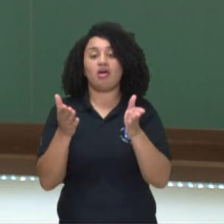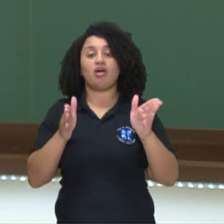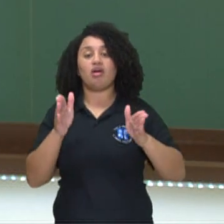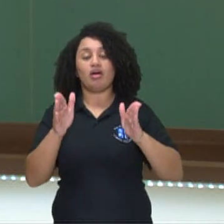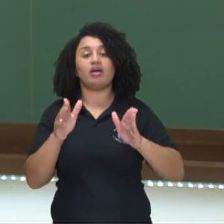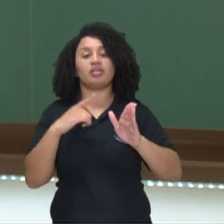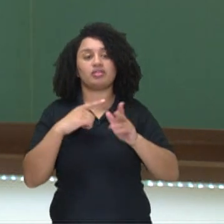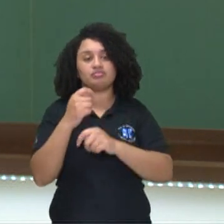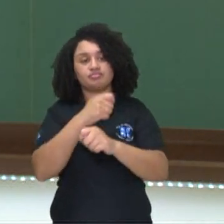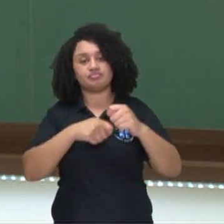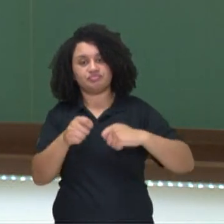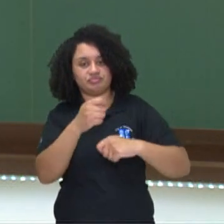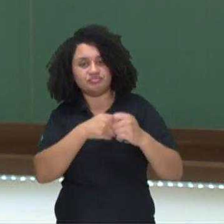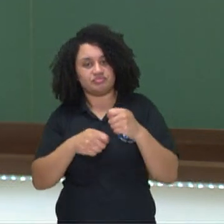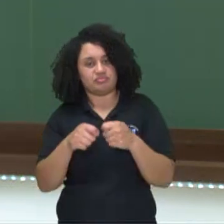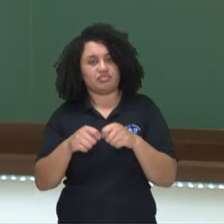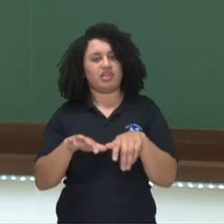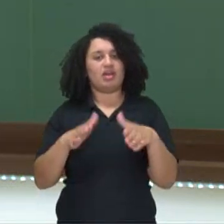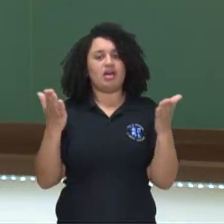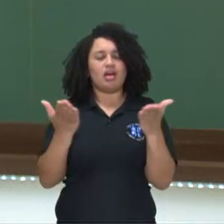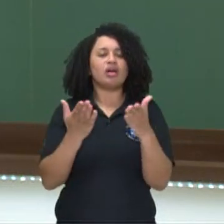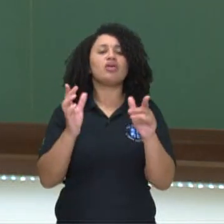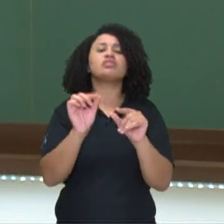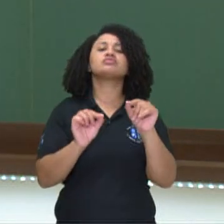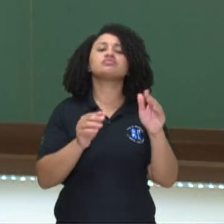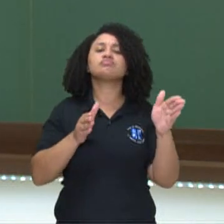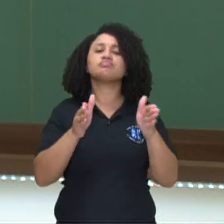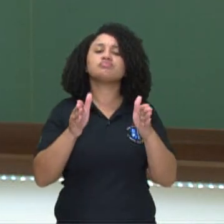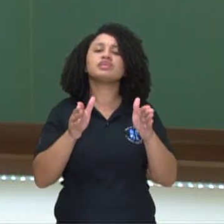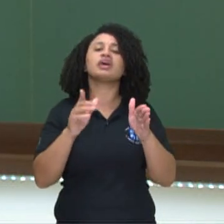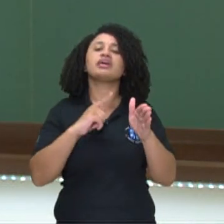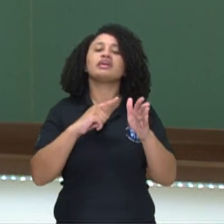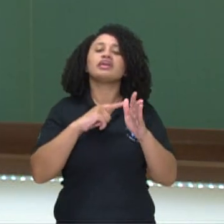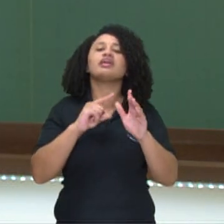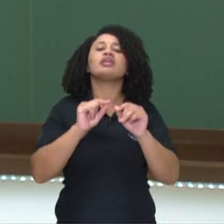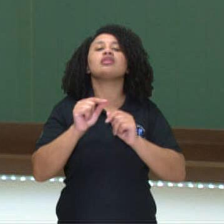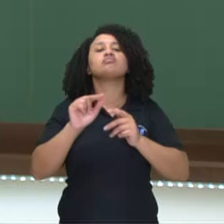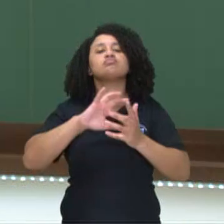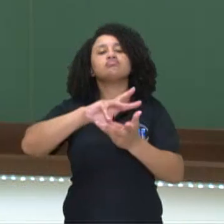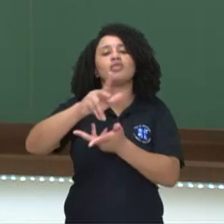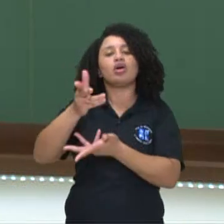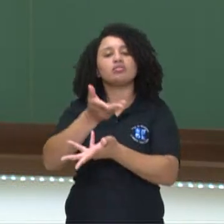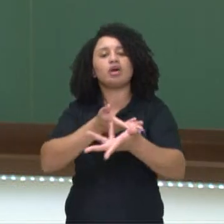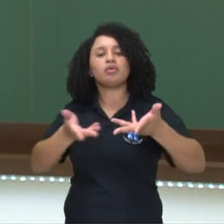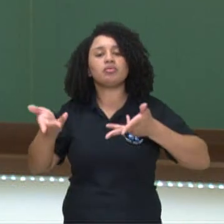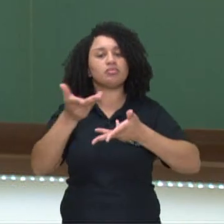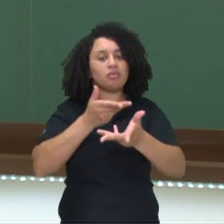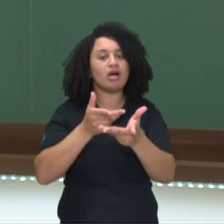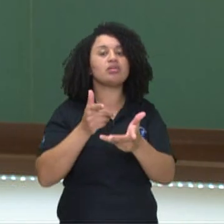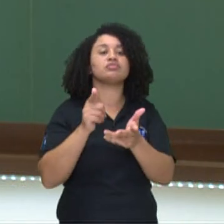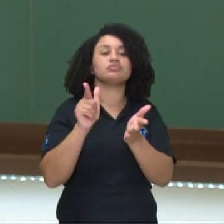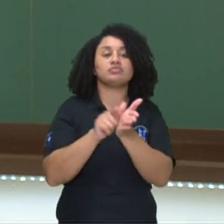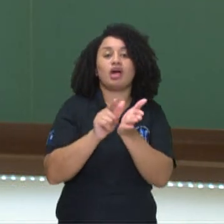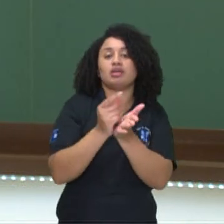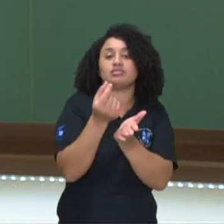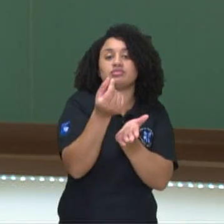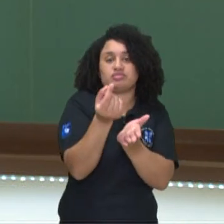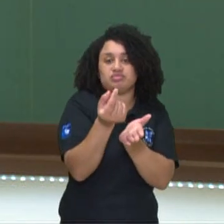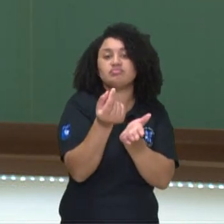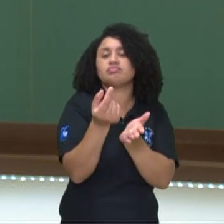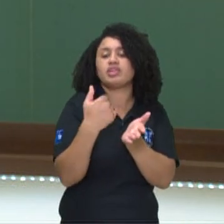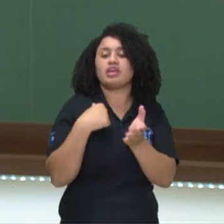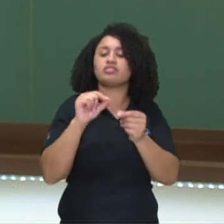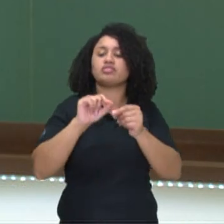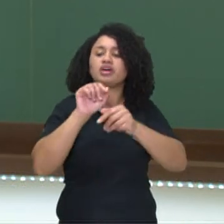mercado financeiro. Agora nós estamos tendo uma circulação mundial do papel moeda e essa circulação se